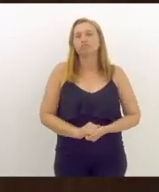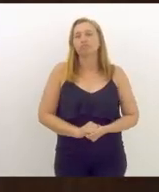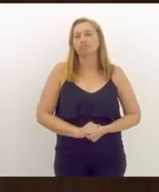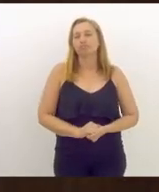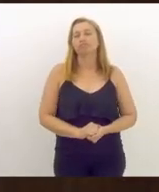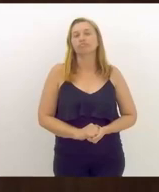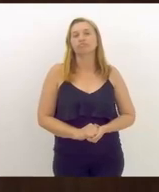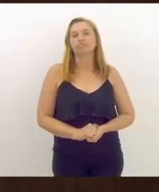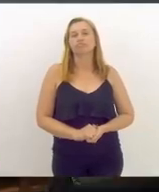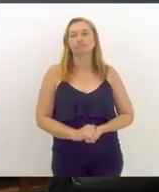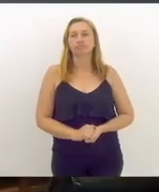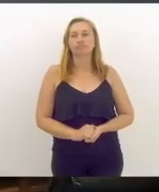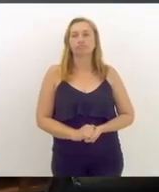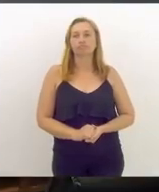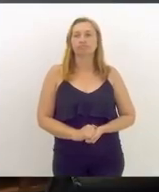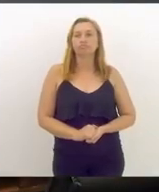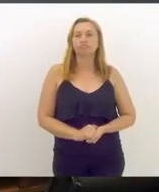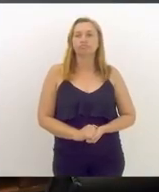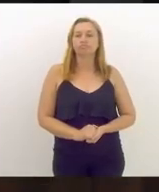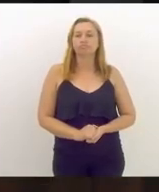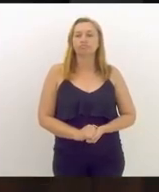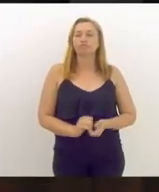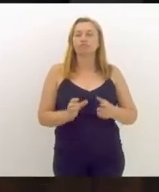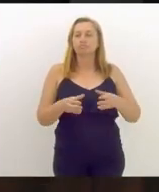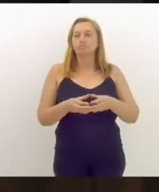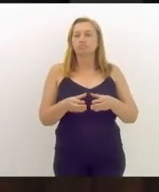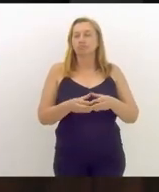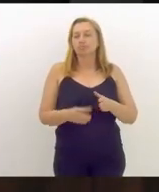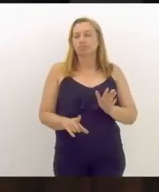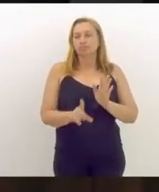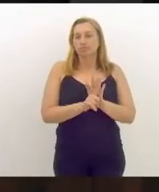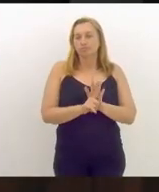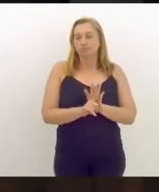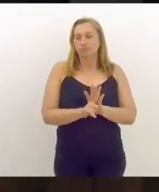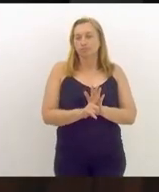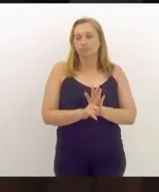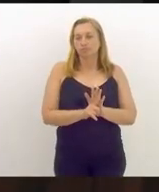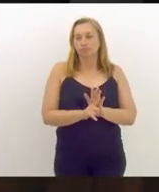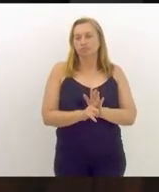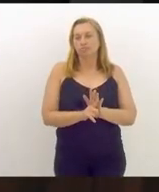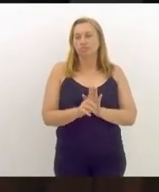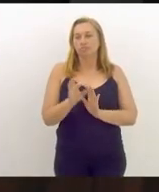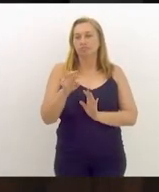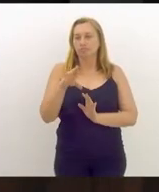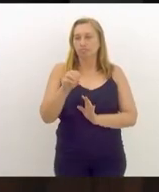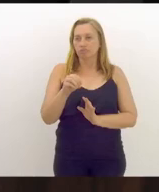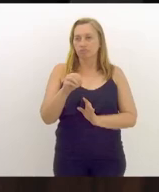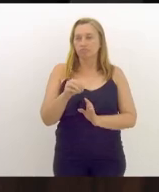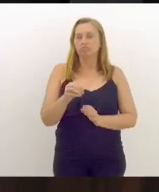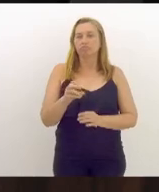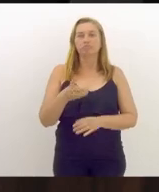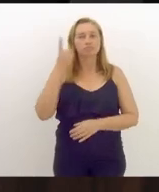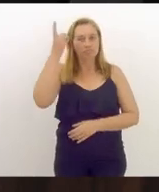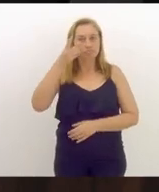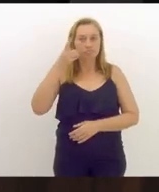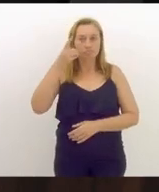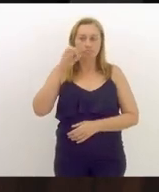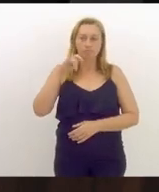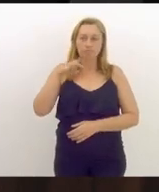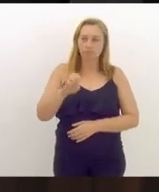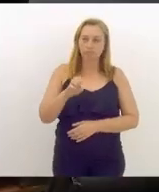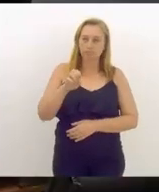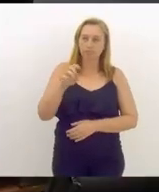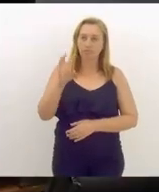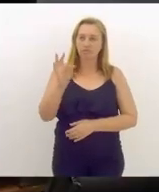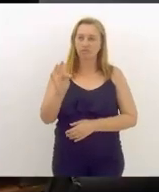final de redação pela comissão de legislação constitucional complementar e códigos Deputado Alexandre Freitas